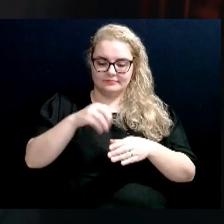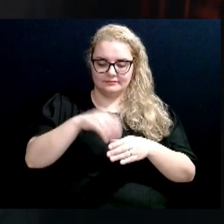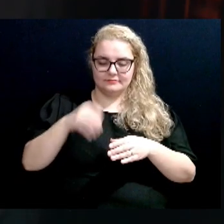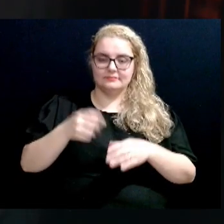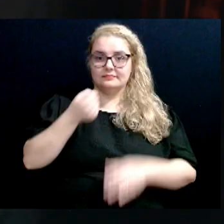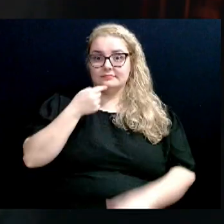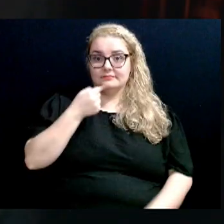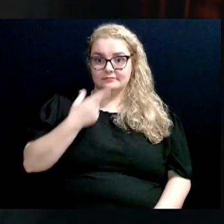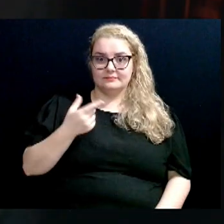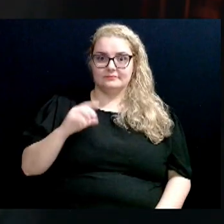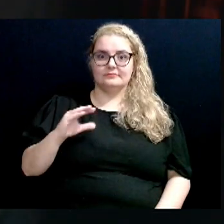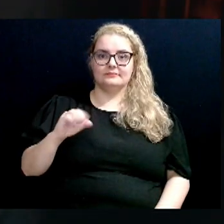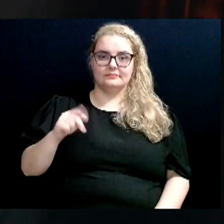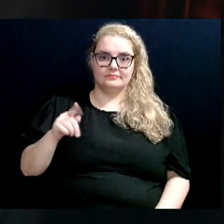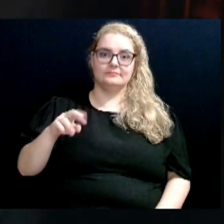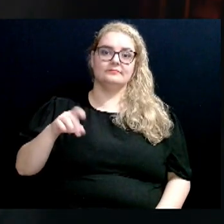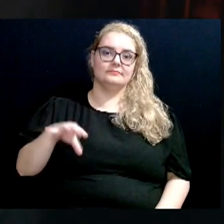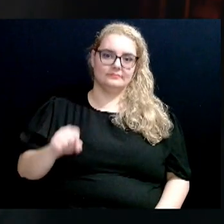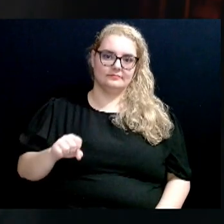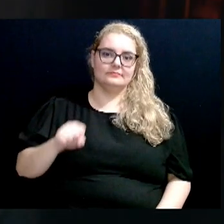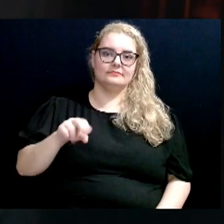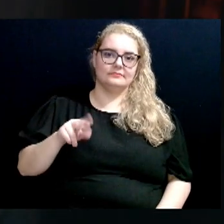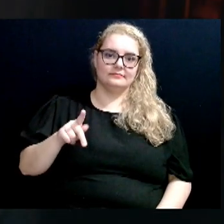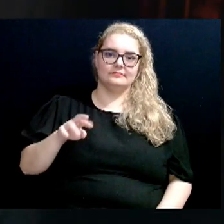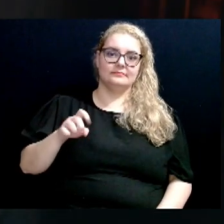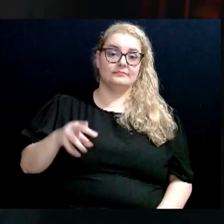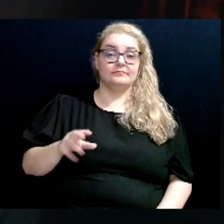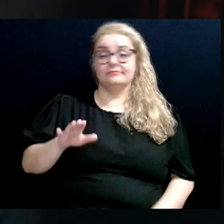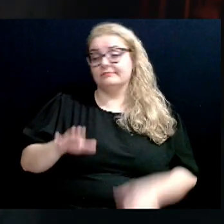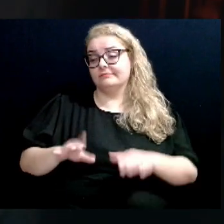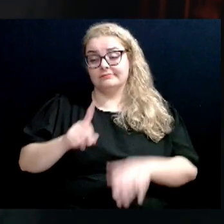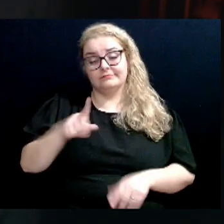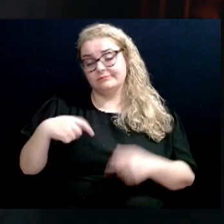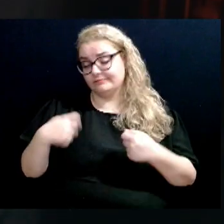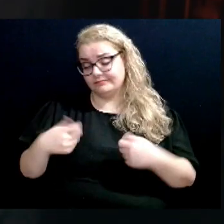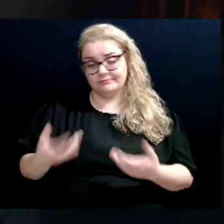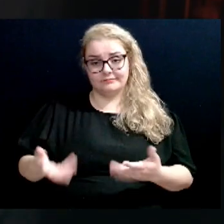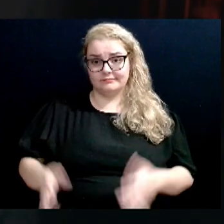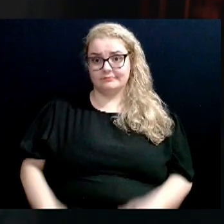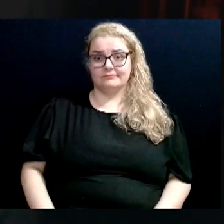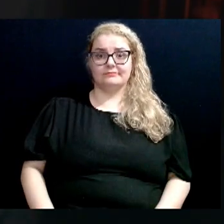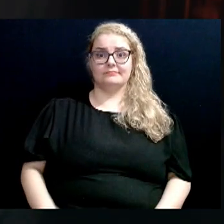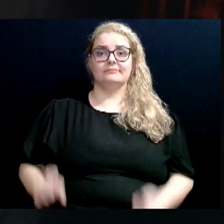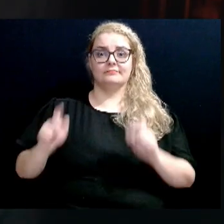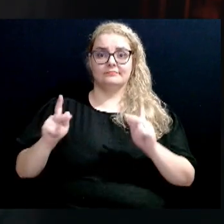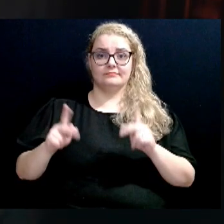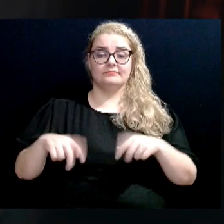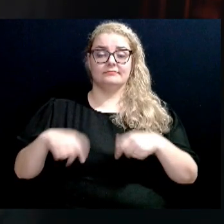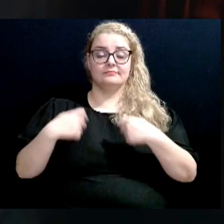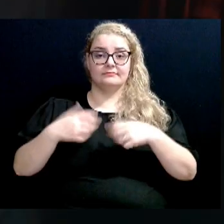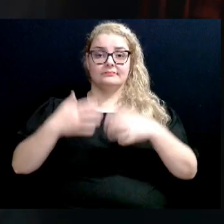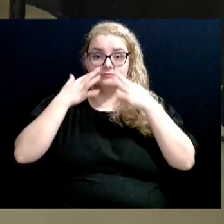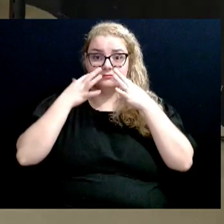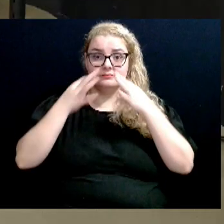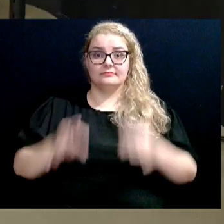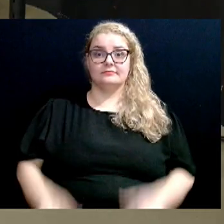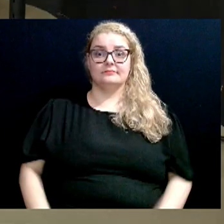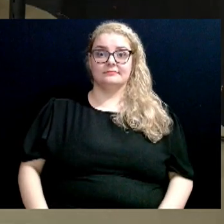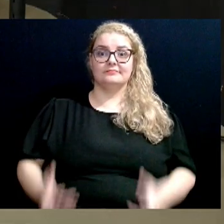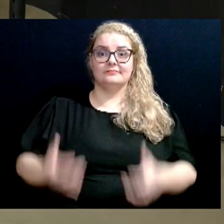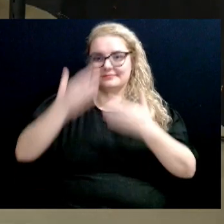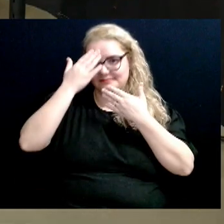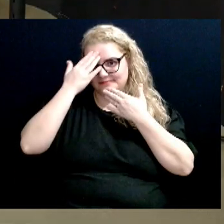né, de suplementação e que de repente nem precisa disso tudo, tá bom? Então a gente precisa se atentar. Quero agradecer a participação dos